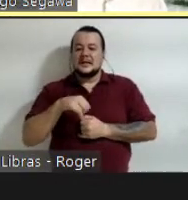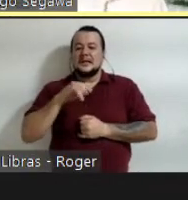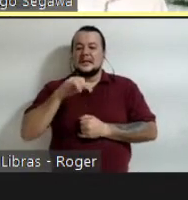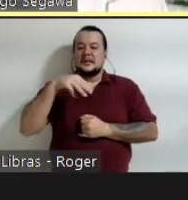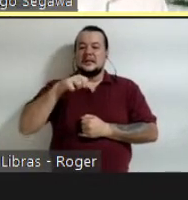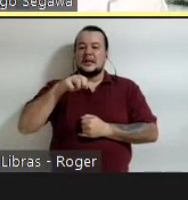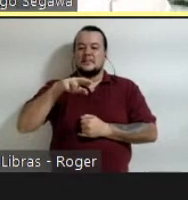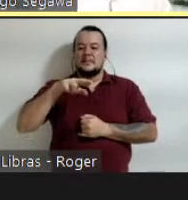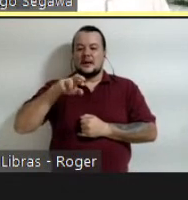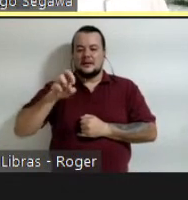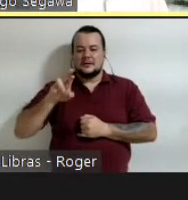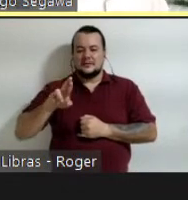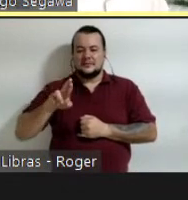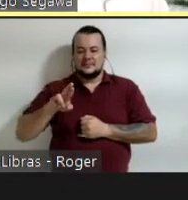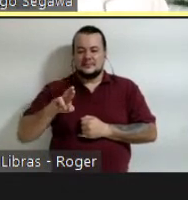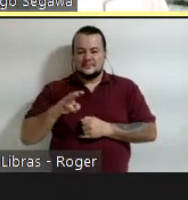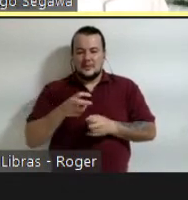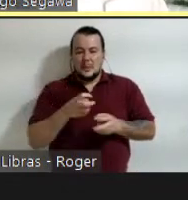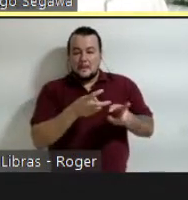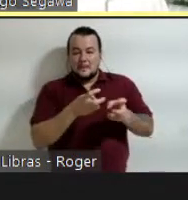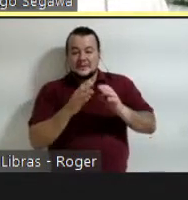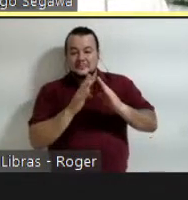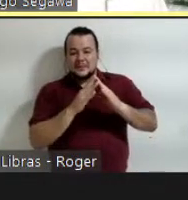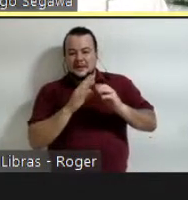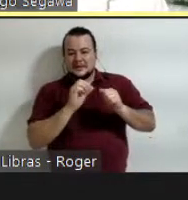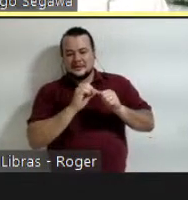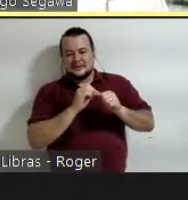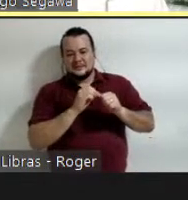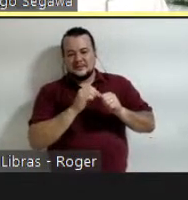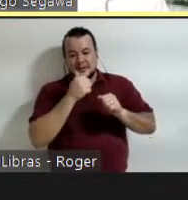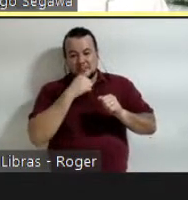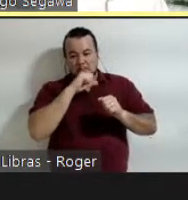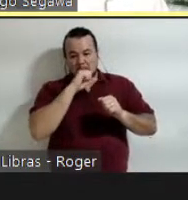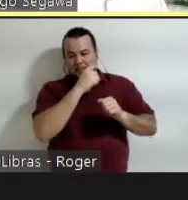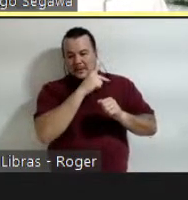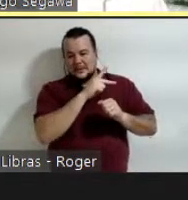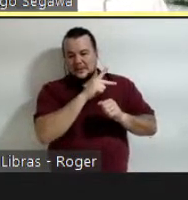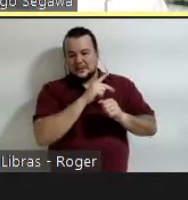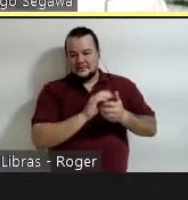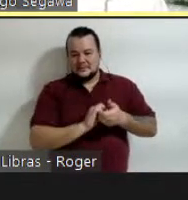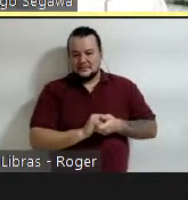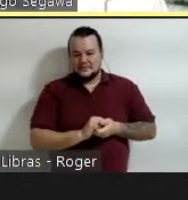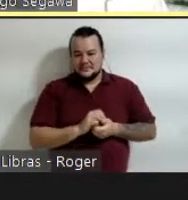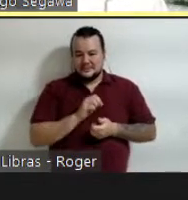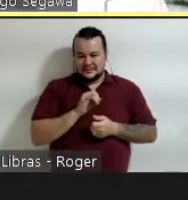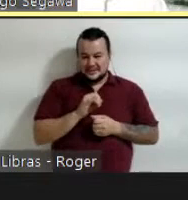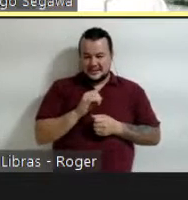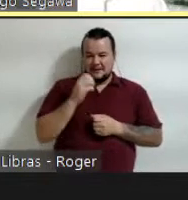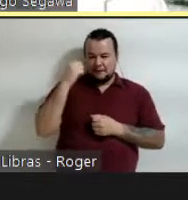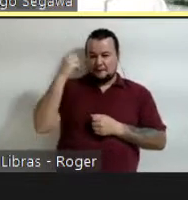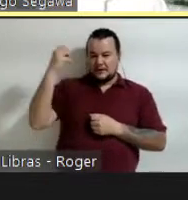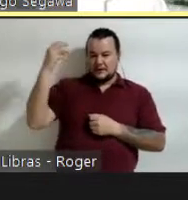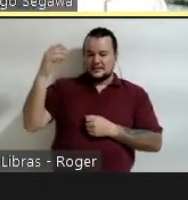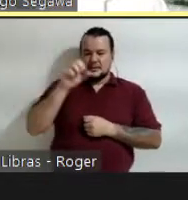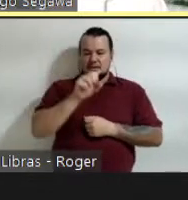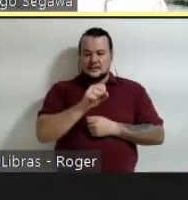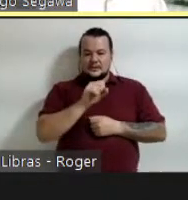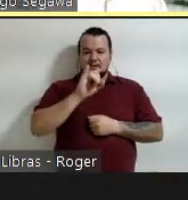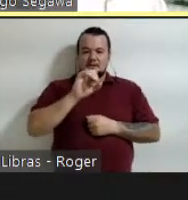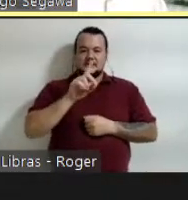Veja essa casa que ele fez para a mãe. Essa casa, quem for para Sydney, essa casa é patrimônio